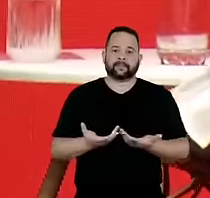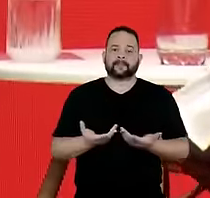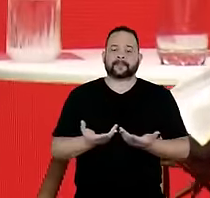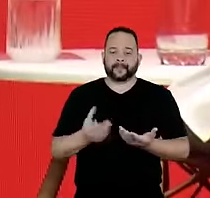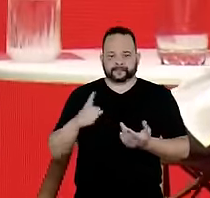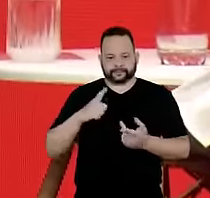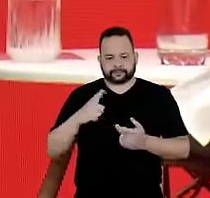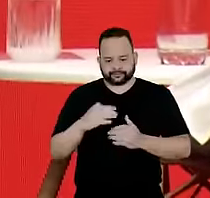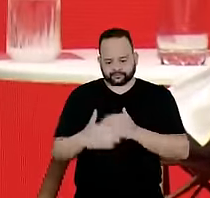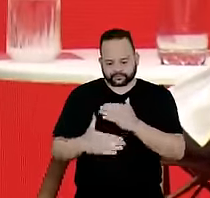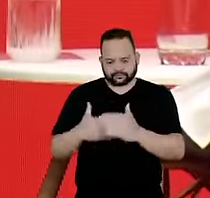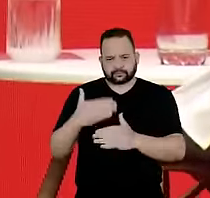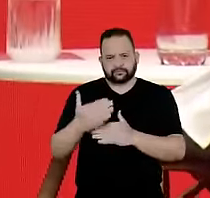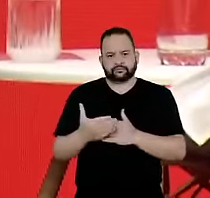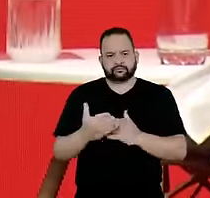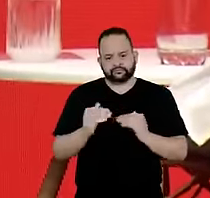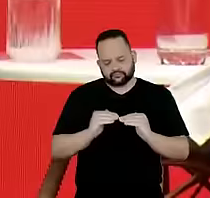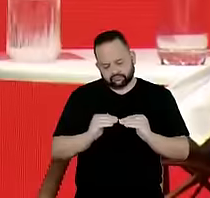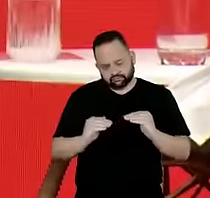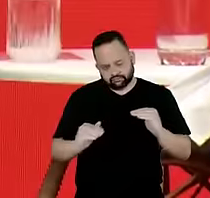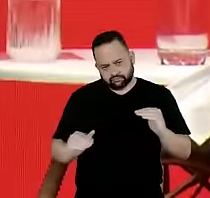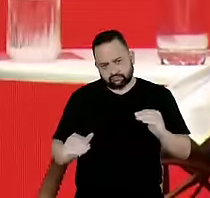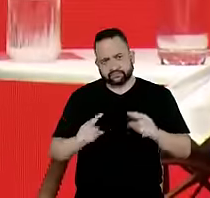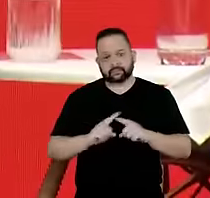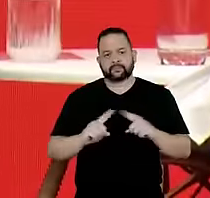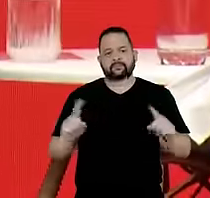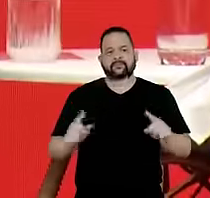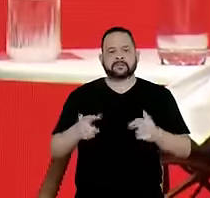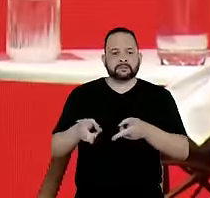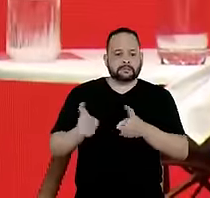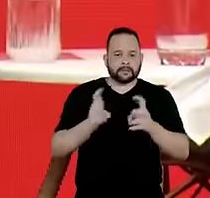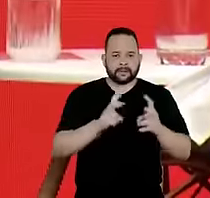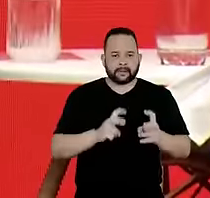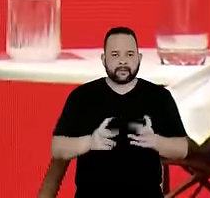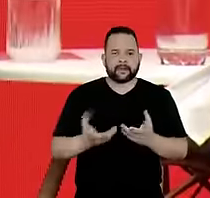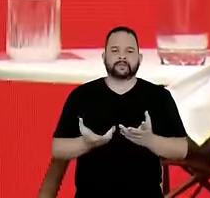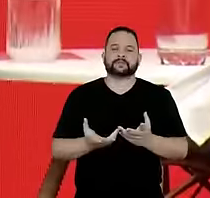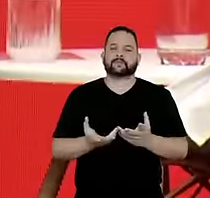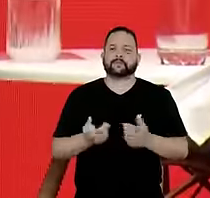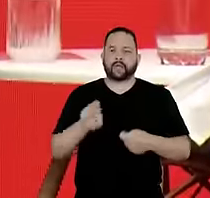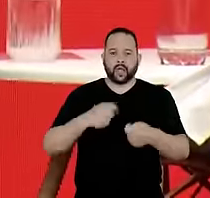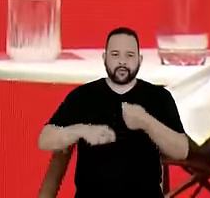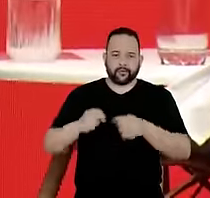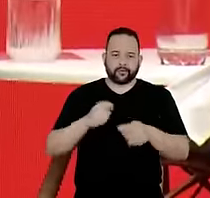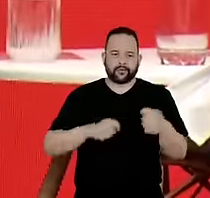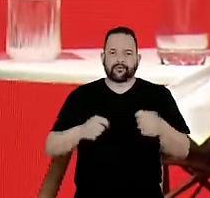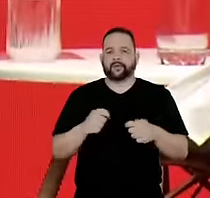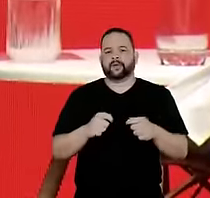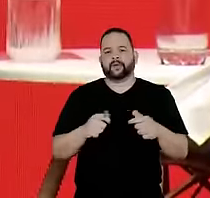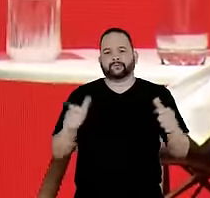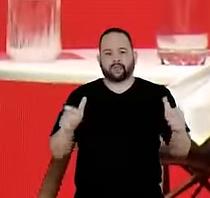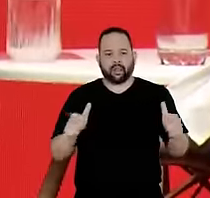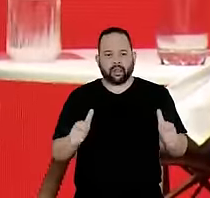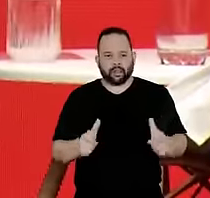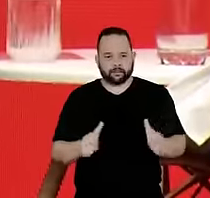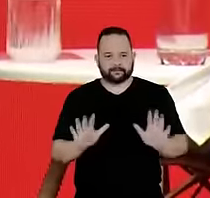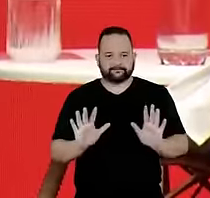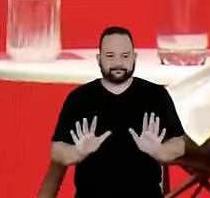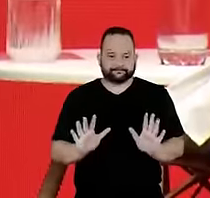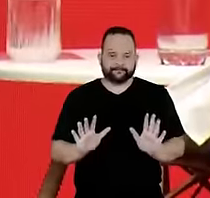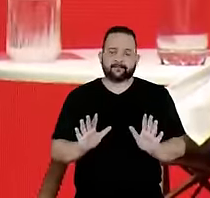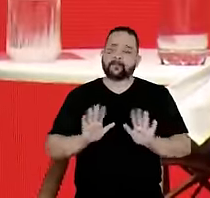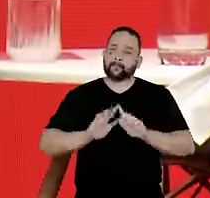eh mais baixo mas a gente tem visto sinais de desaceleração de economia no curto prazo com a inflação tranquila com o